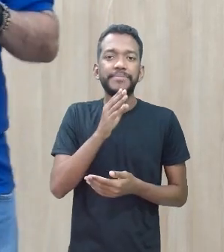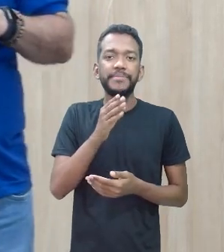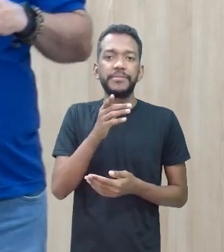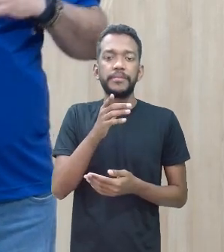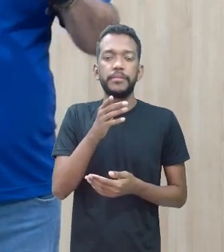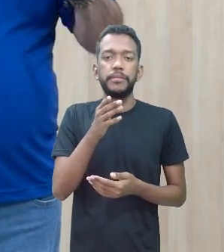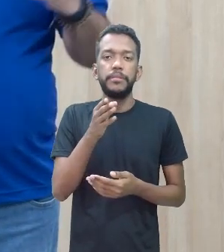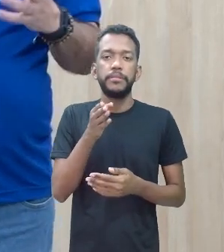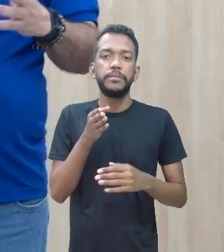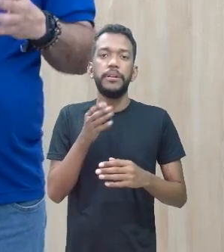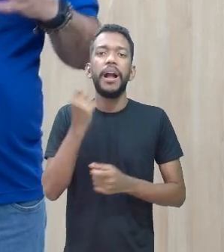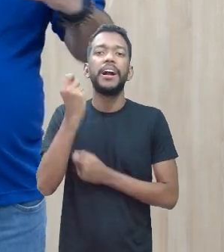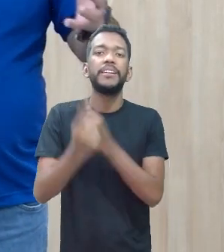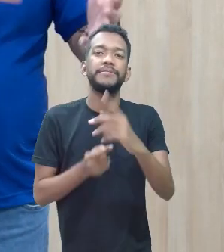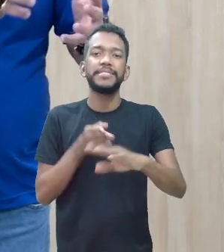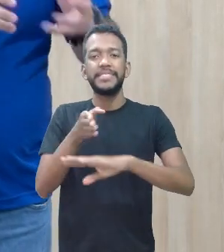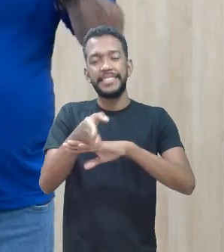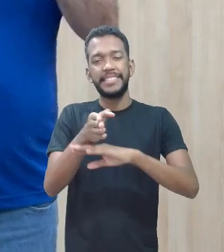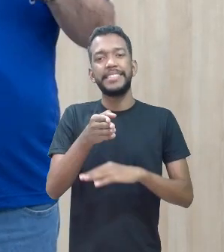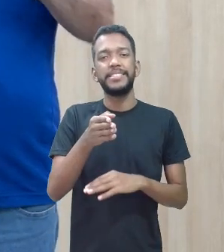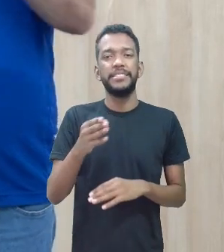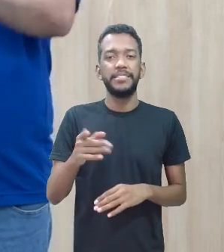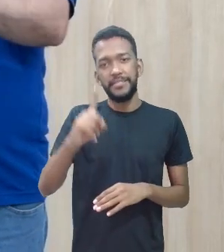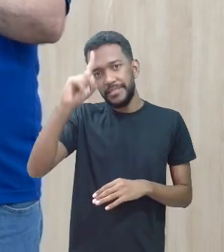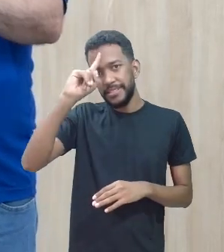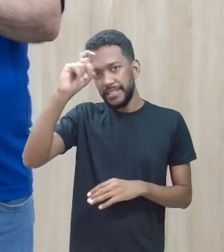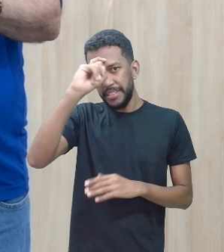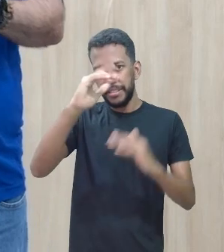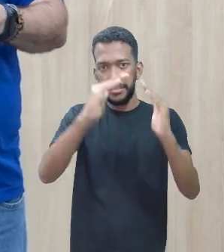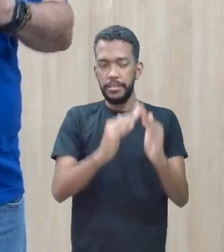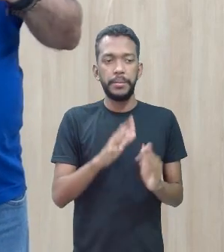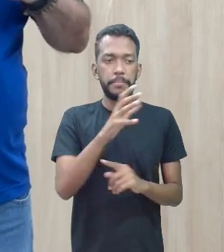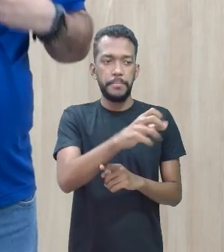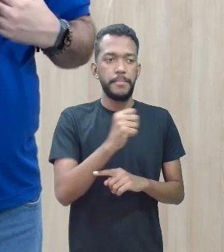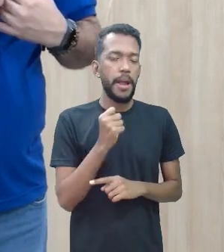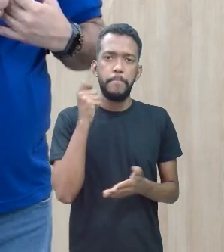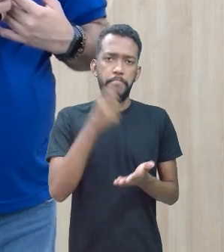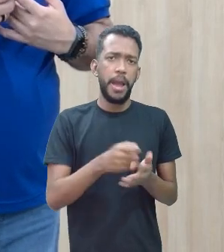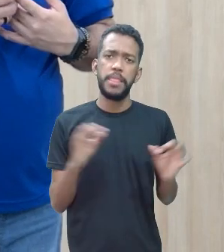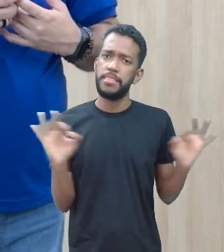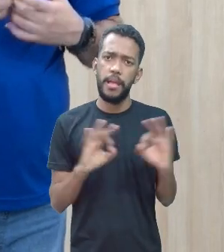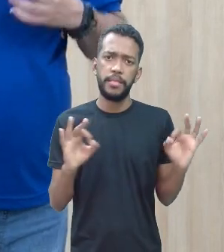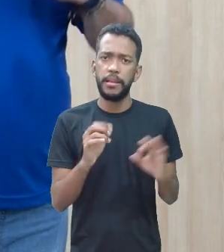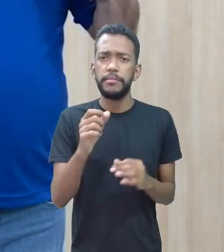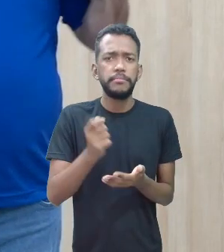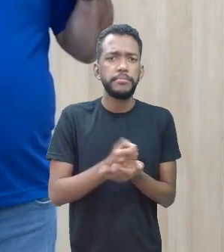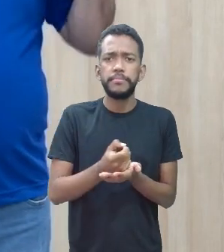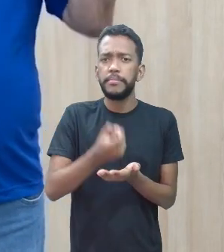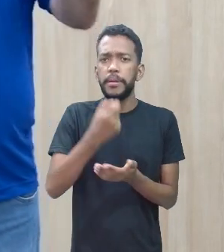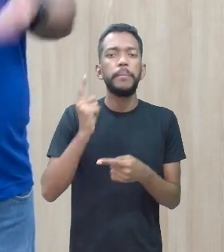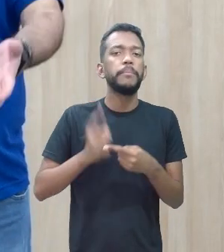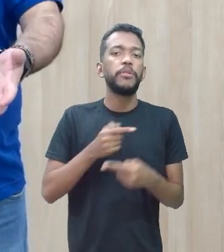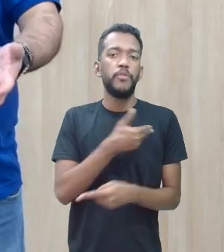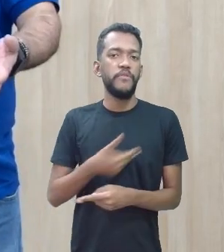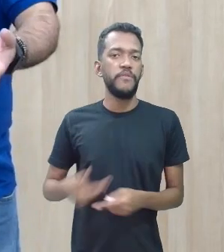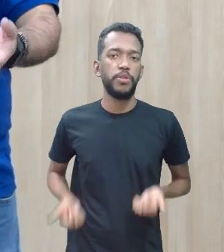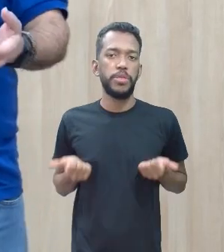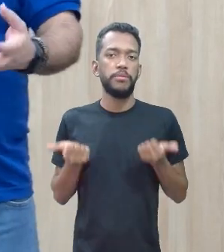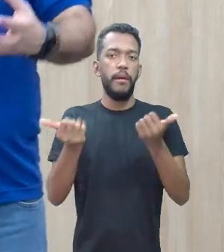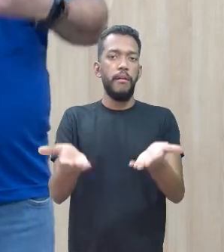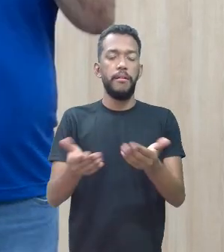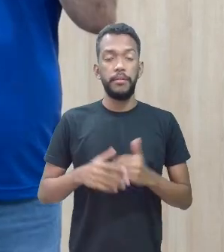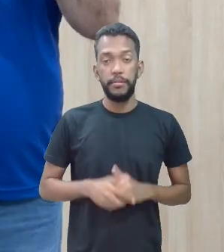você vai, às vezes, no posto de saúde, você pega e você não paga por ele, porque o governo ele está lhe